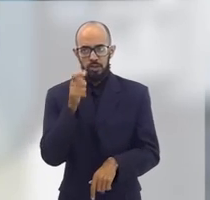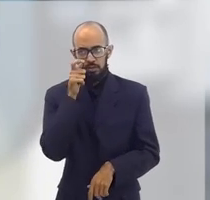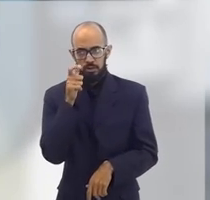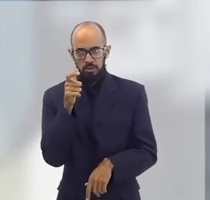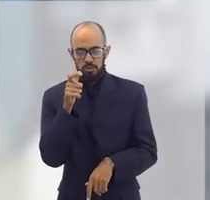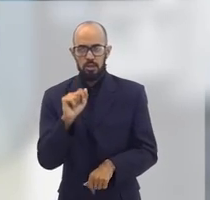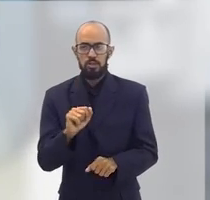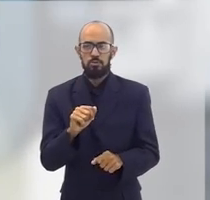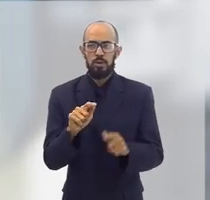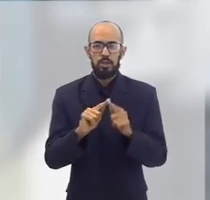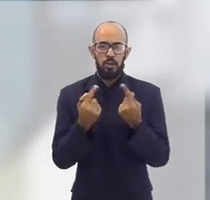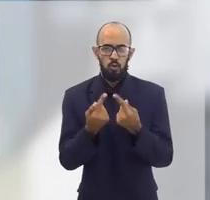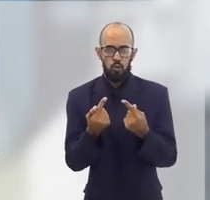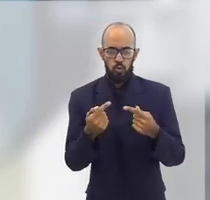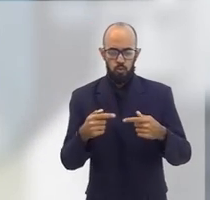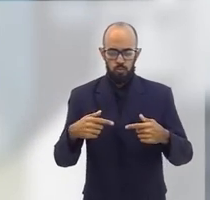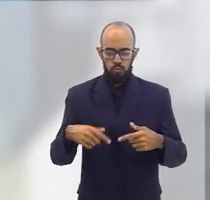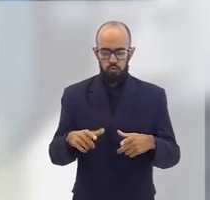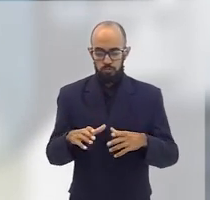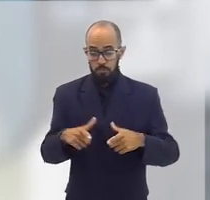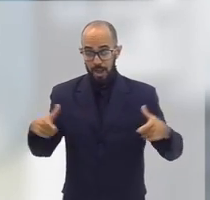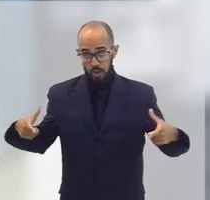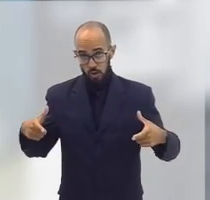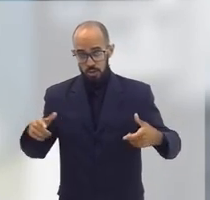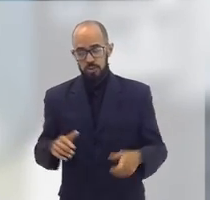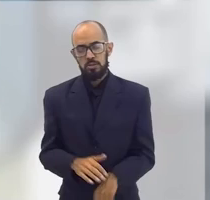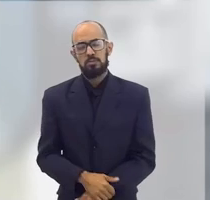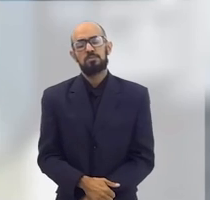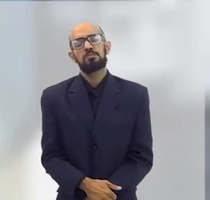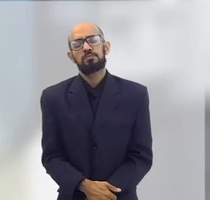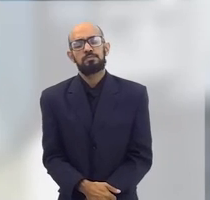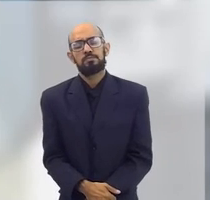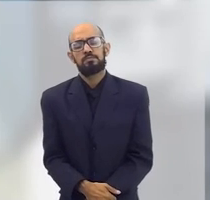coletiva, que é muito interessante, sobretudo para quem tem grupo grande. Então, assim,